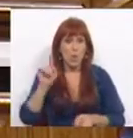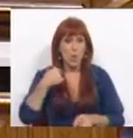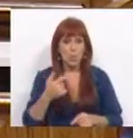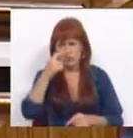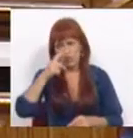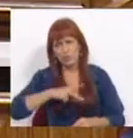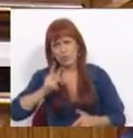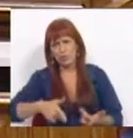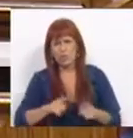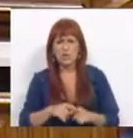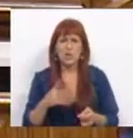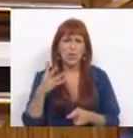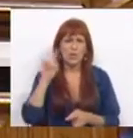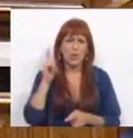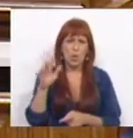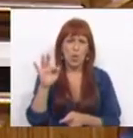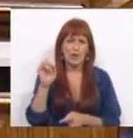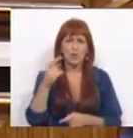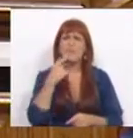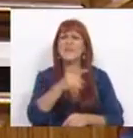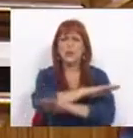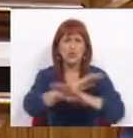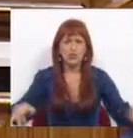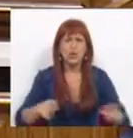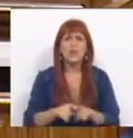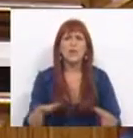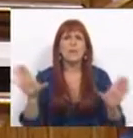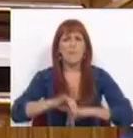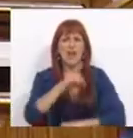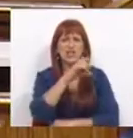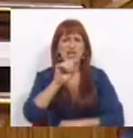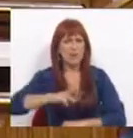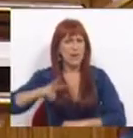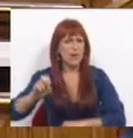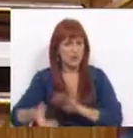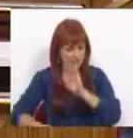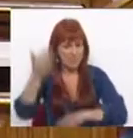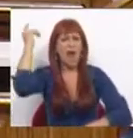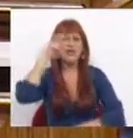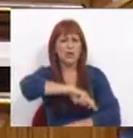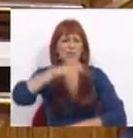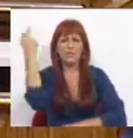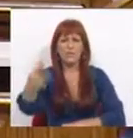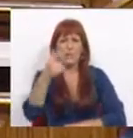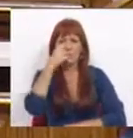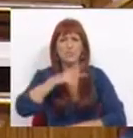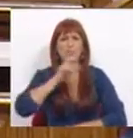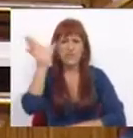os portugueses que a 4 de outubro disseram chega, lá iam mais 600 milhões de euros na reforma dos